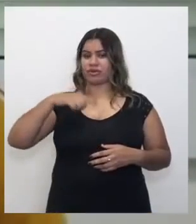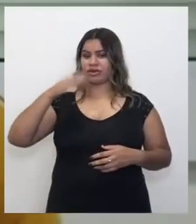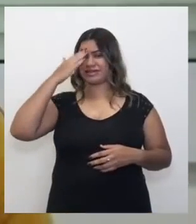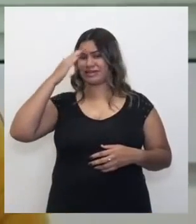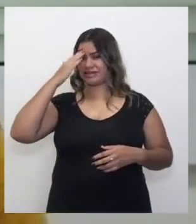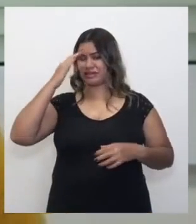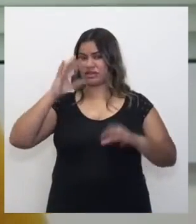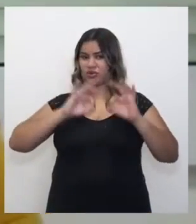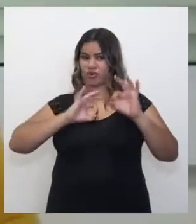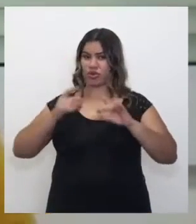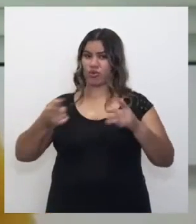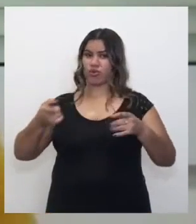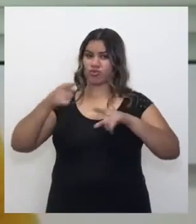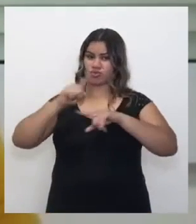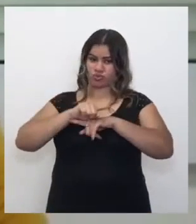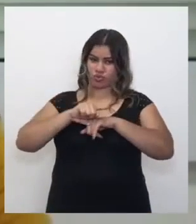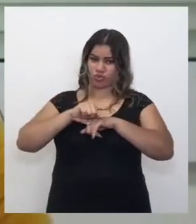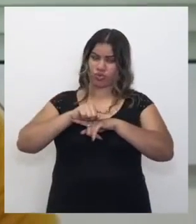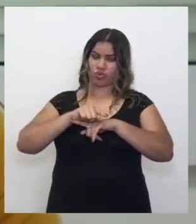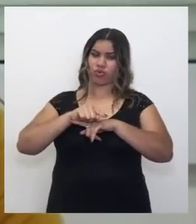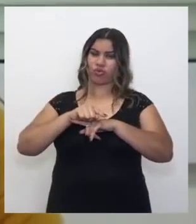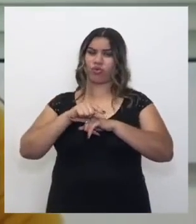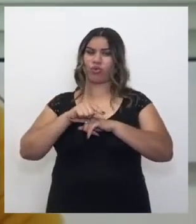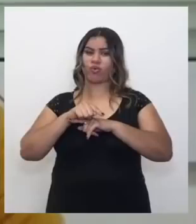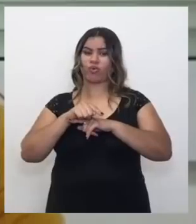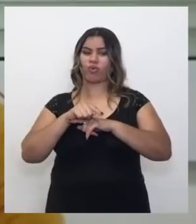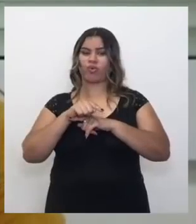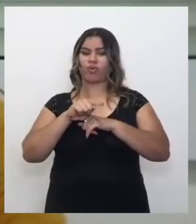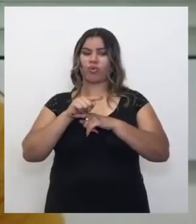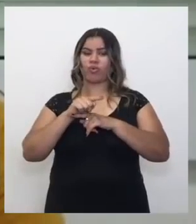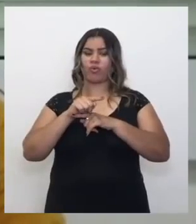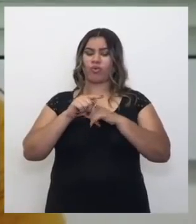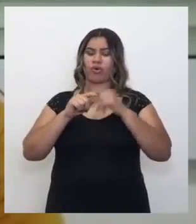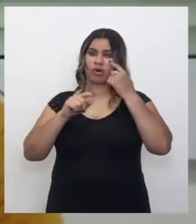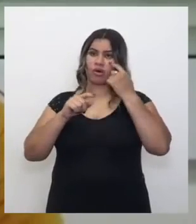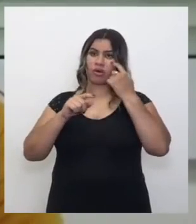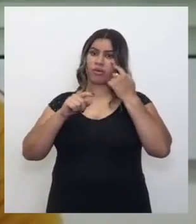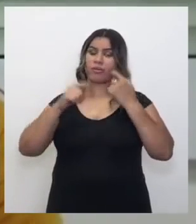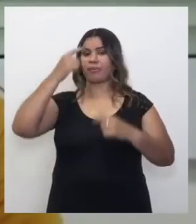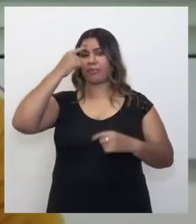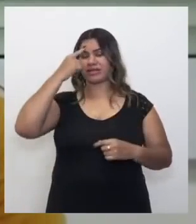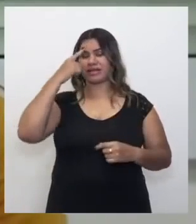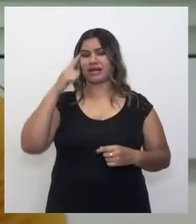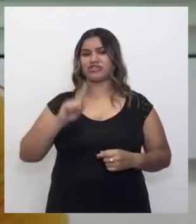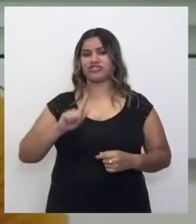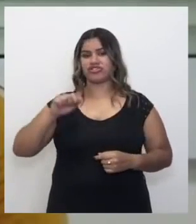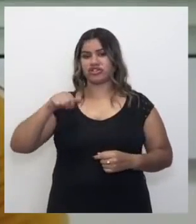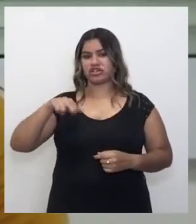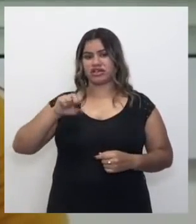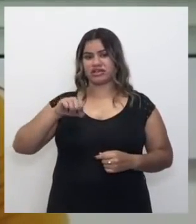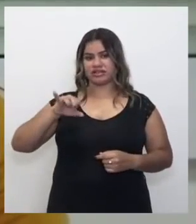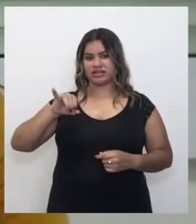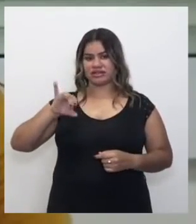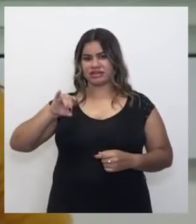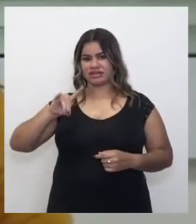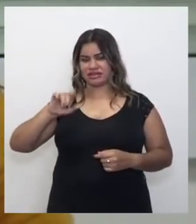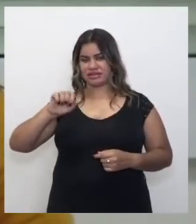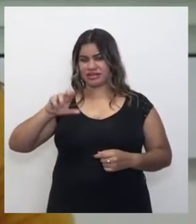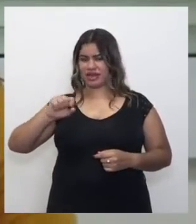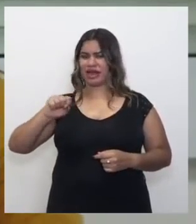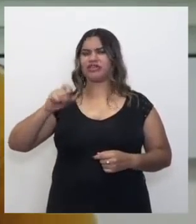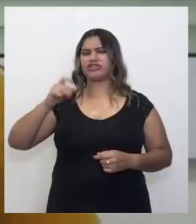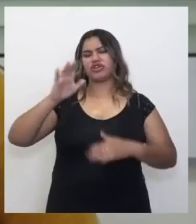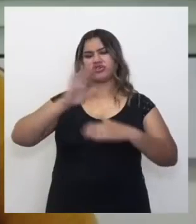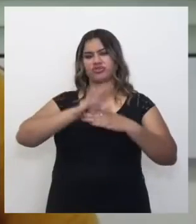o contrário, né, da particularidade. Vamos pensar na genericidade para ver se fica um pouquinho mais fácil da gente